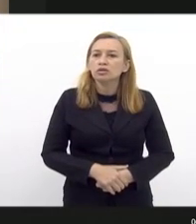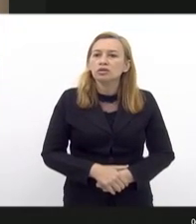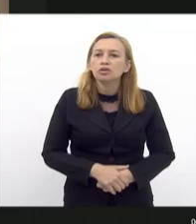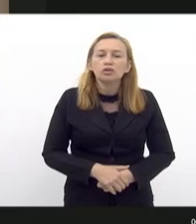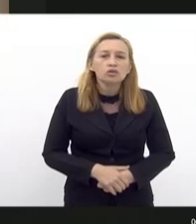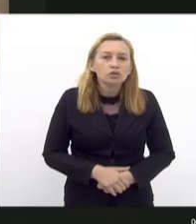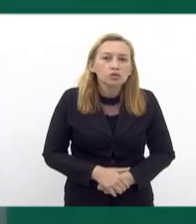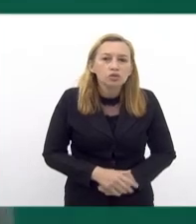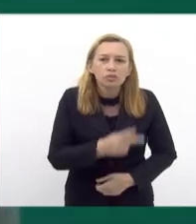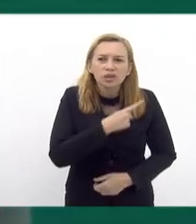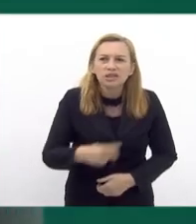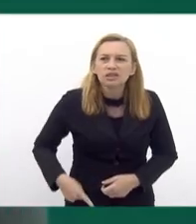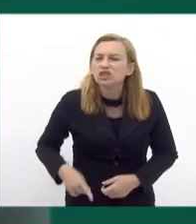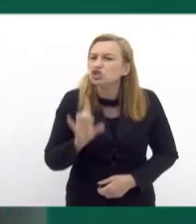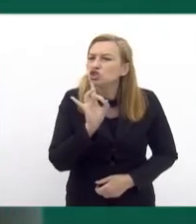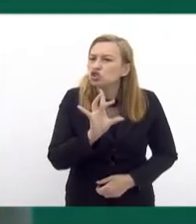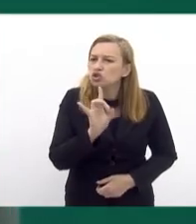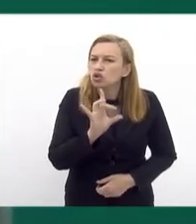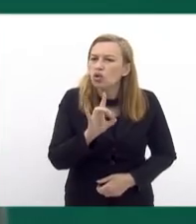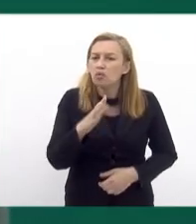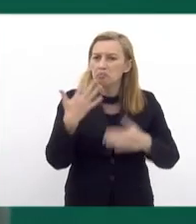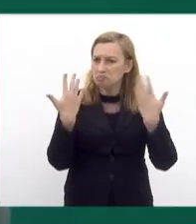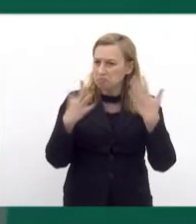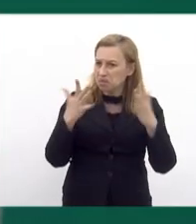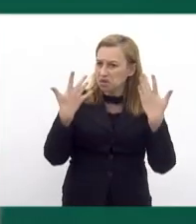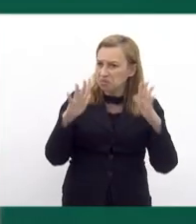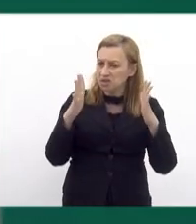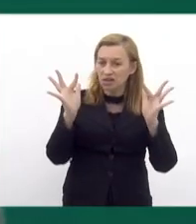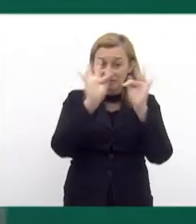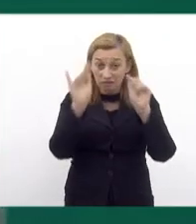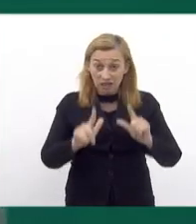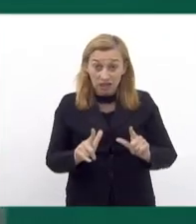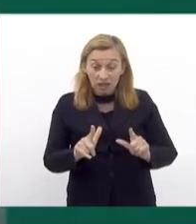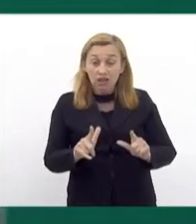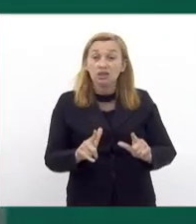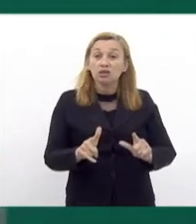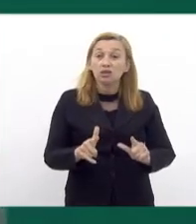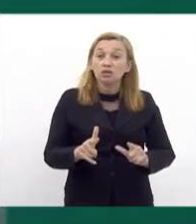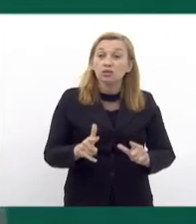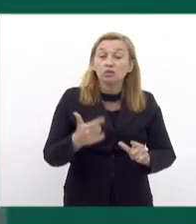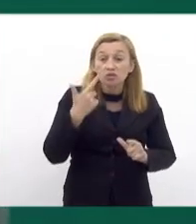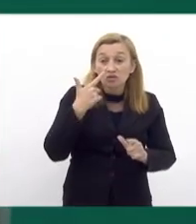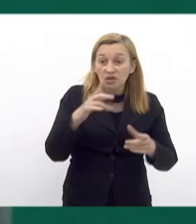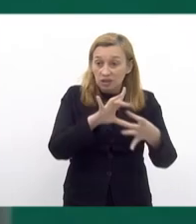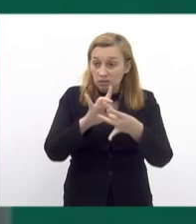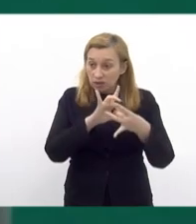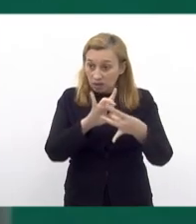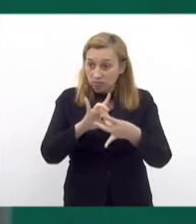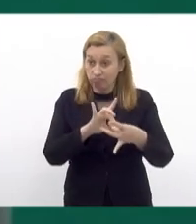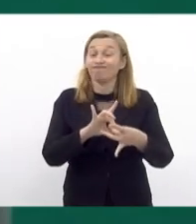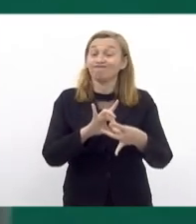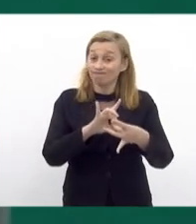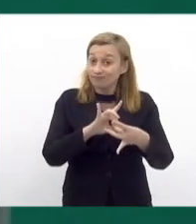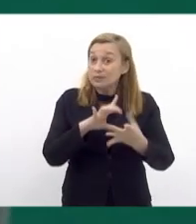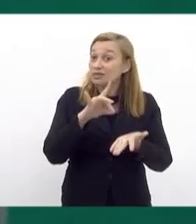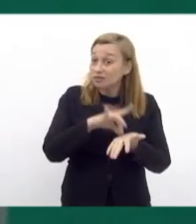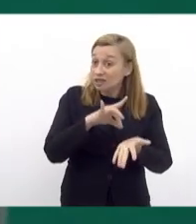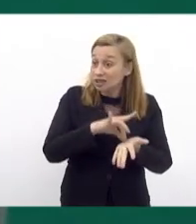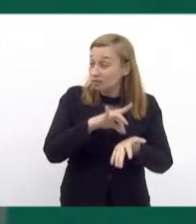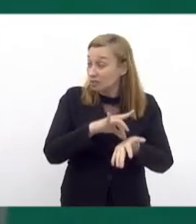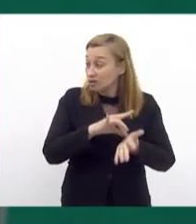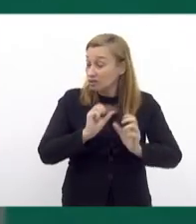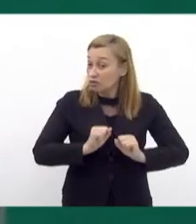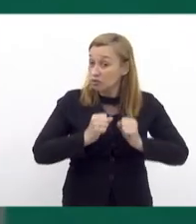Considerações. Presidente, é só realmente enaltecer, a gente fica muito feliz quando a gente vê essa união. Realmente nos torna